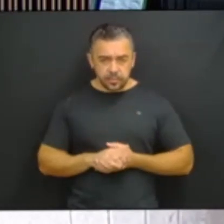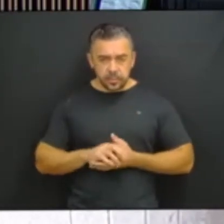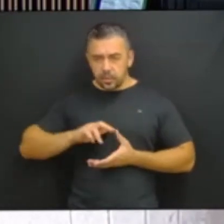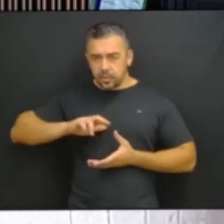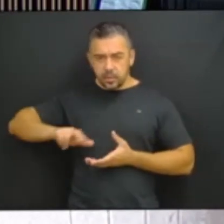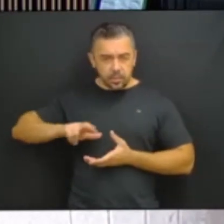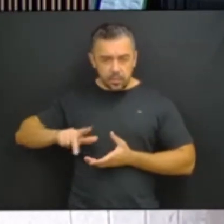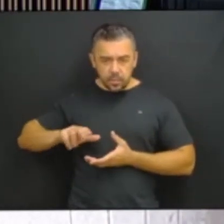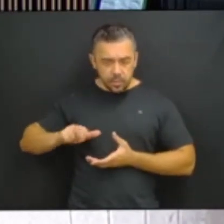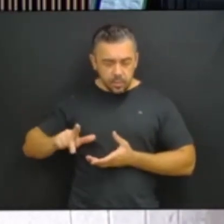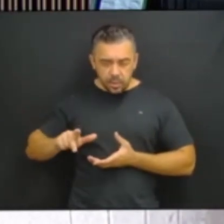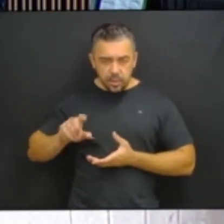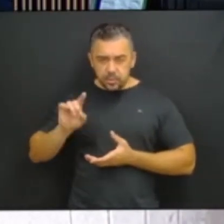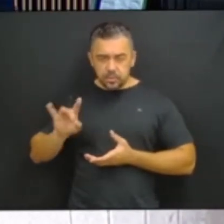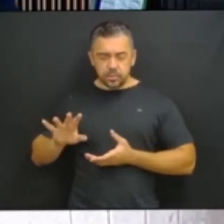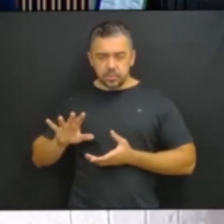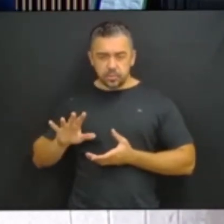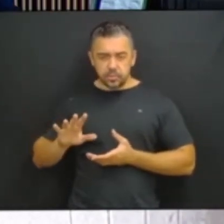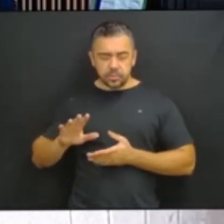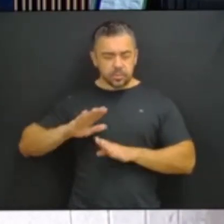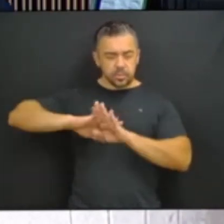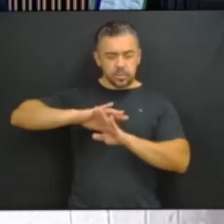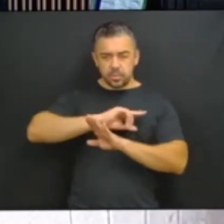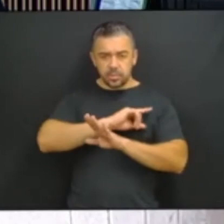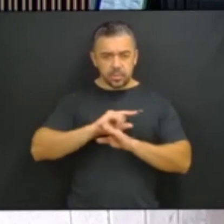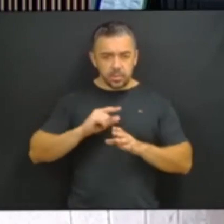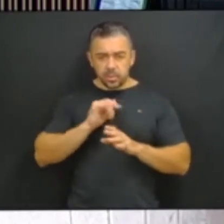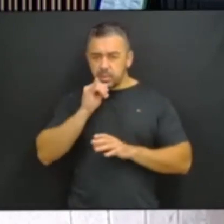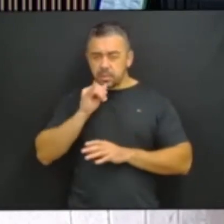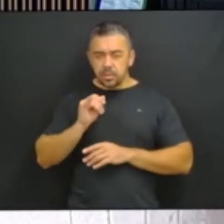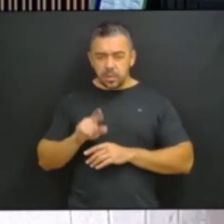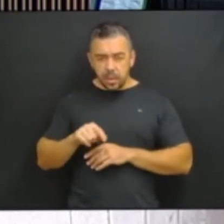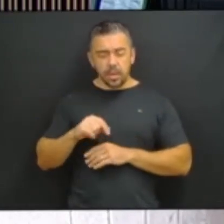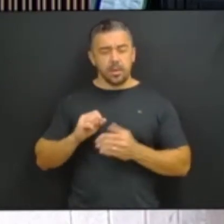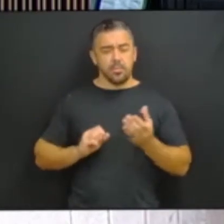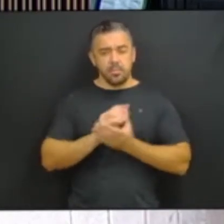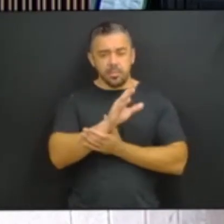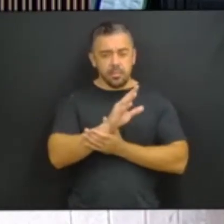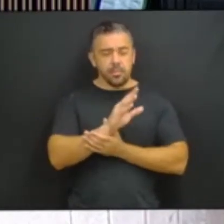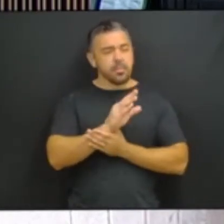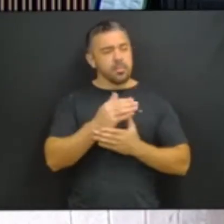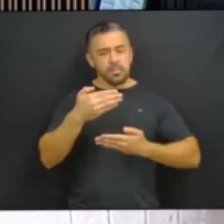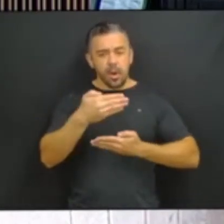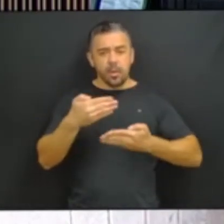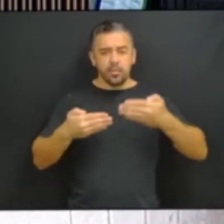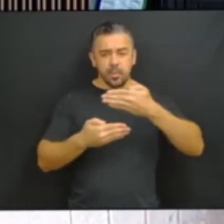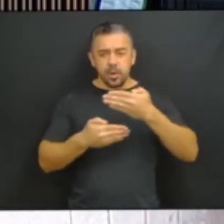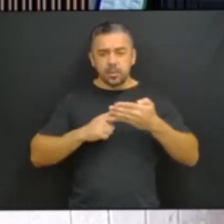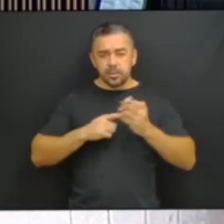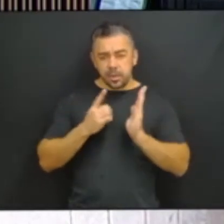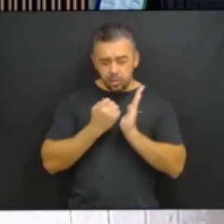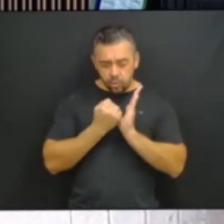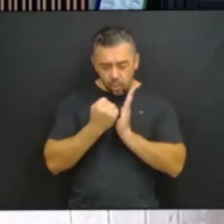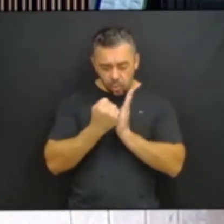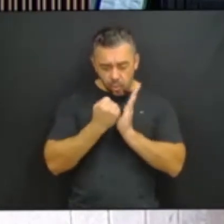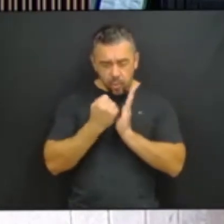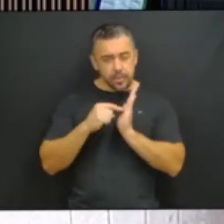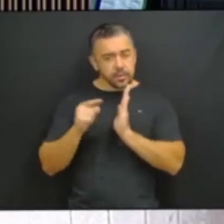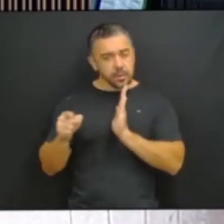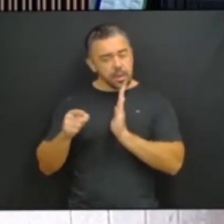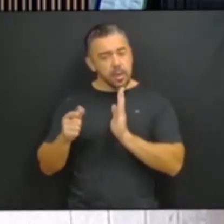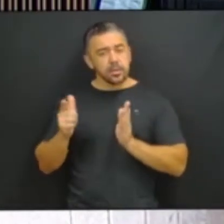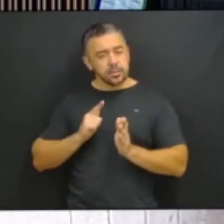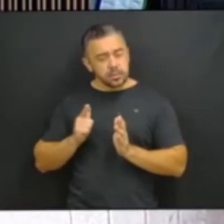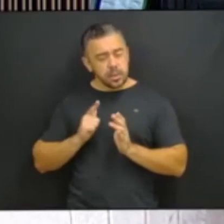a convicção não é o PowerPoint são documentos e ele tá pagando pelo que fez